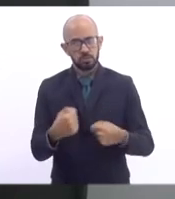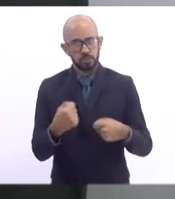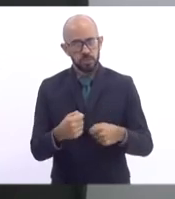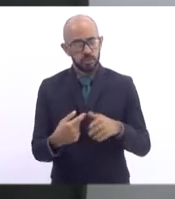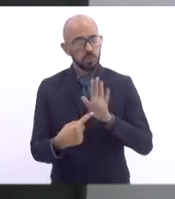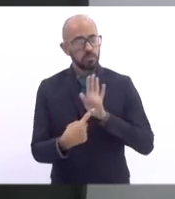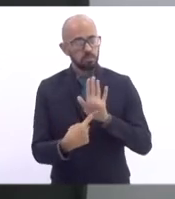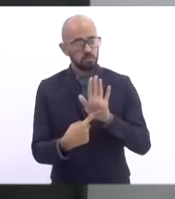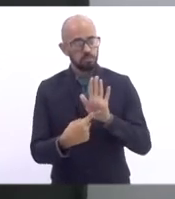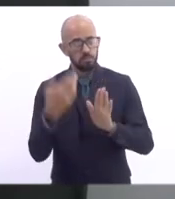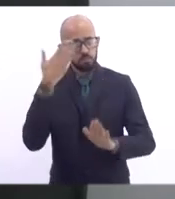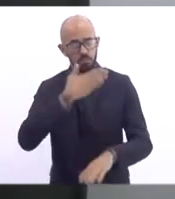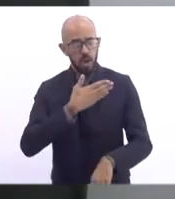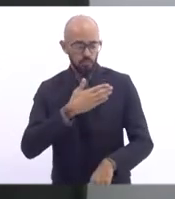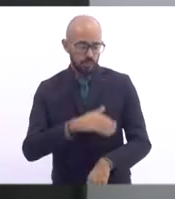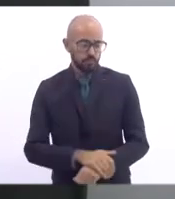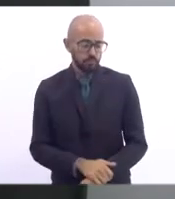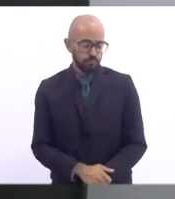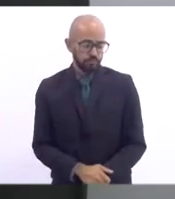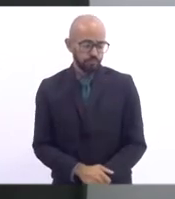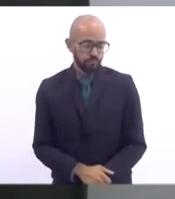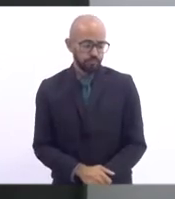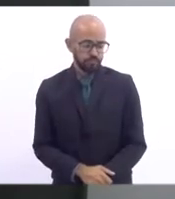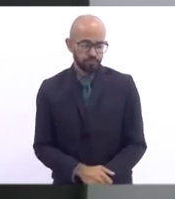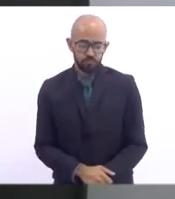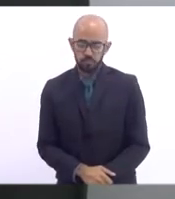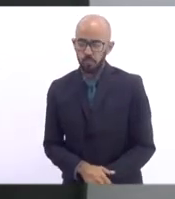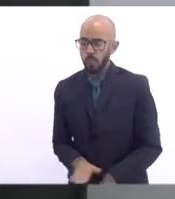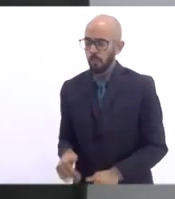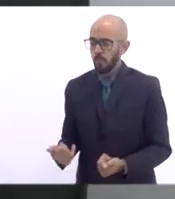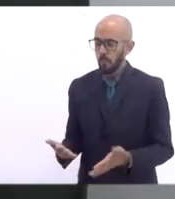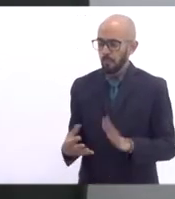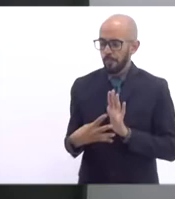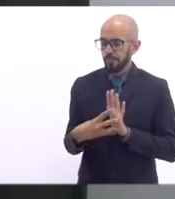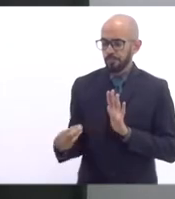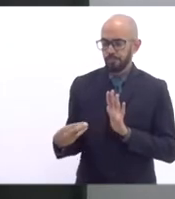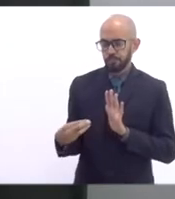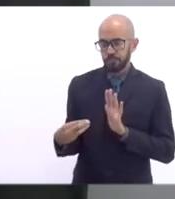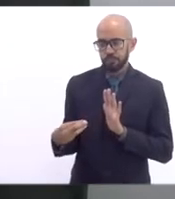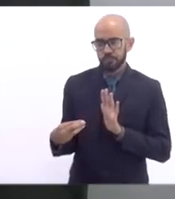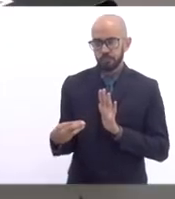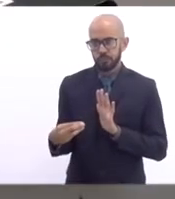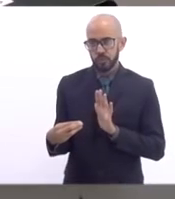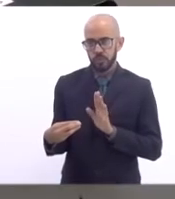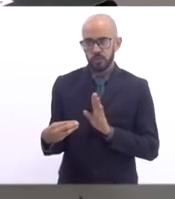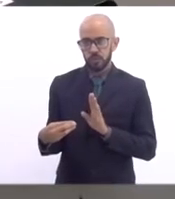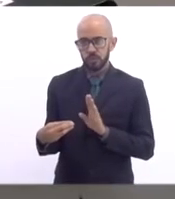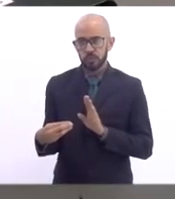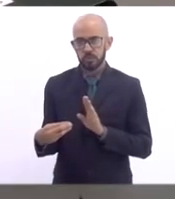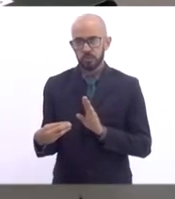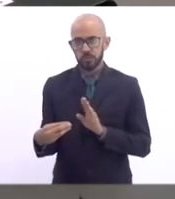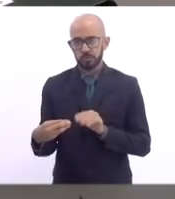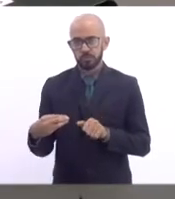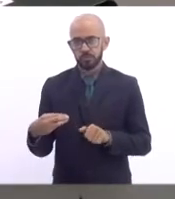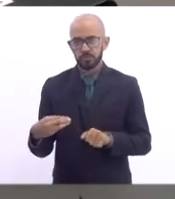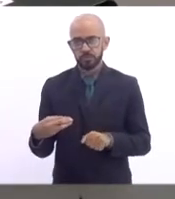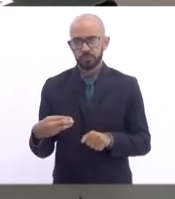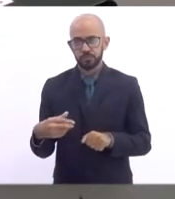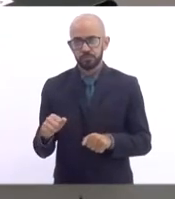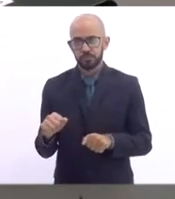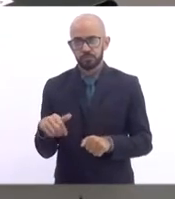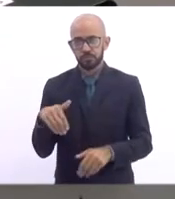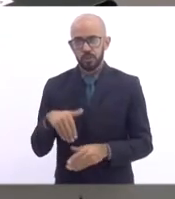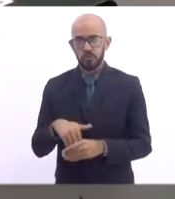demonstrar o modelo tá tendo voto do Conselheiro